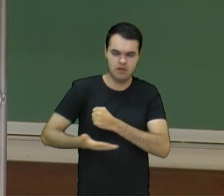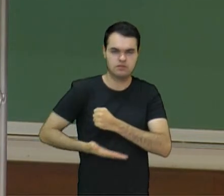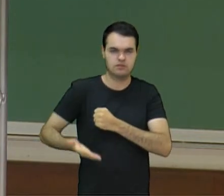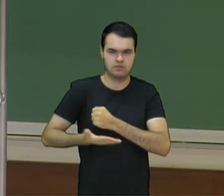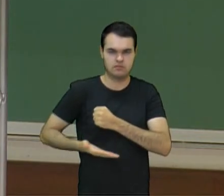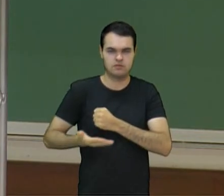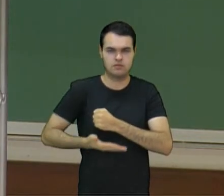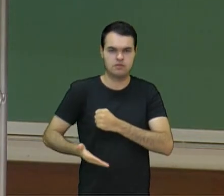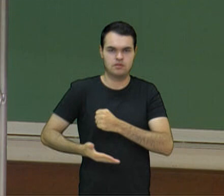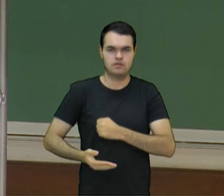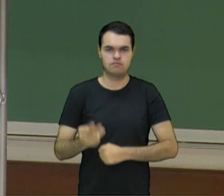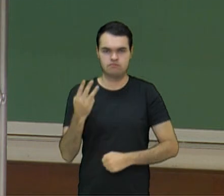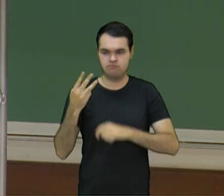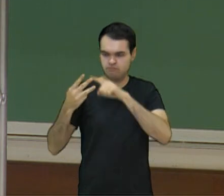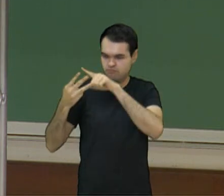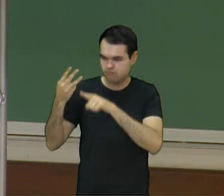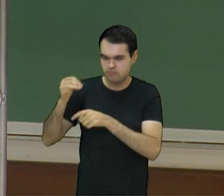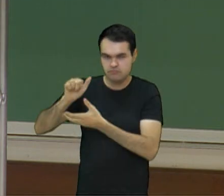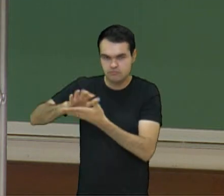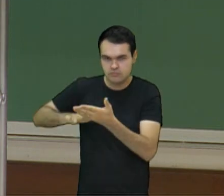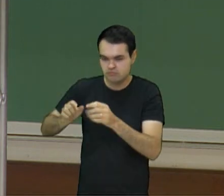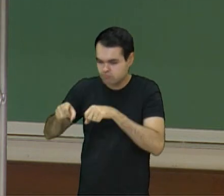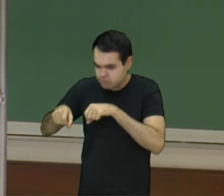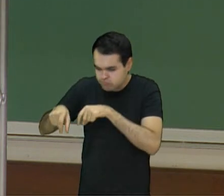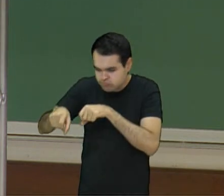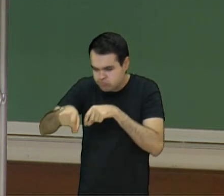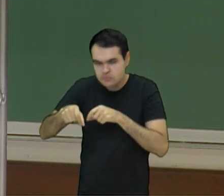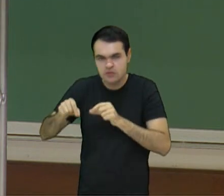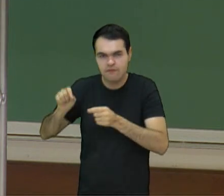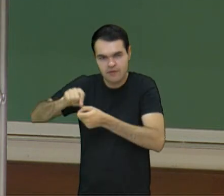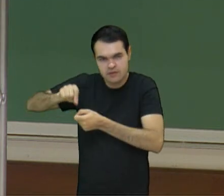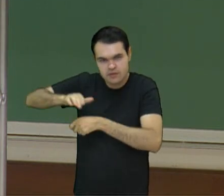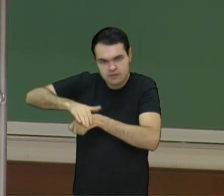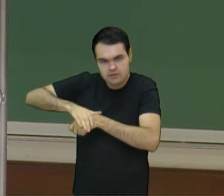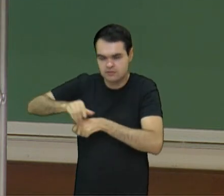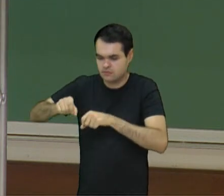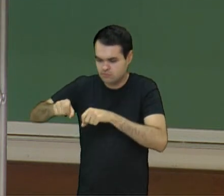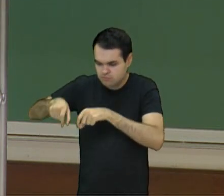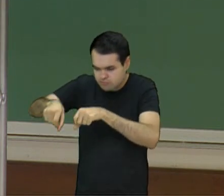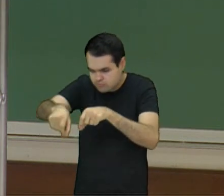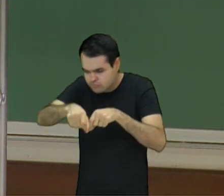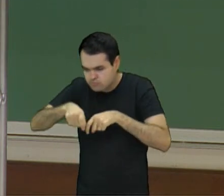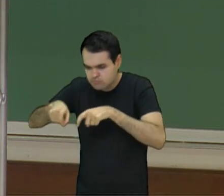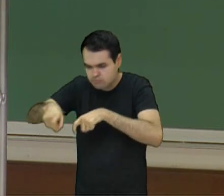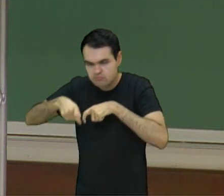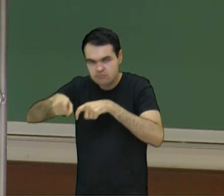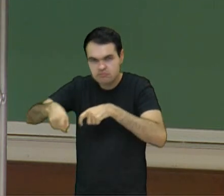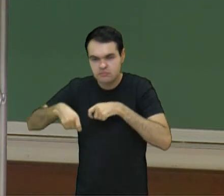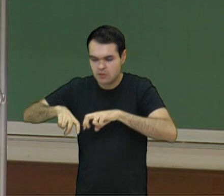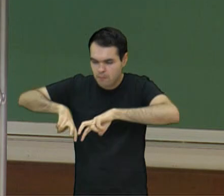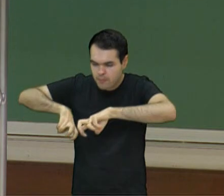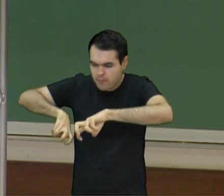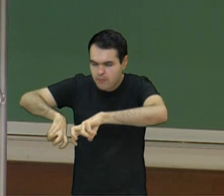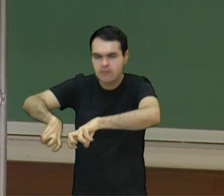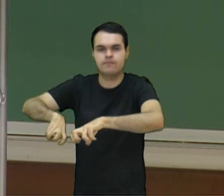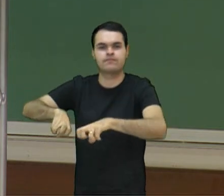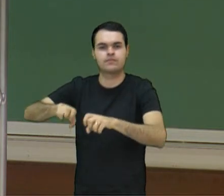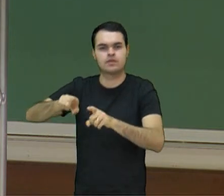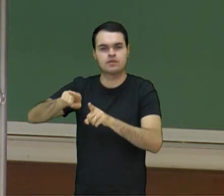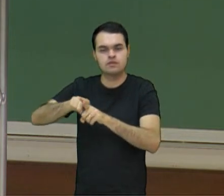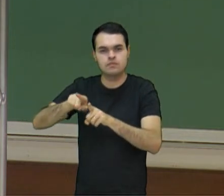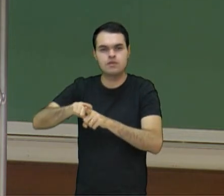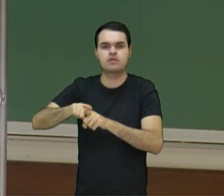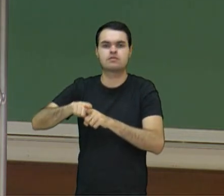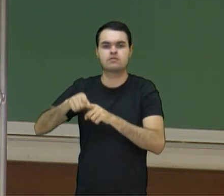economia, 3 atividades. Lembram? A agricultura, o extrativismo e a pecuária. A